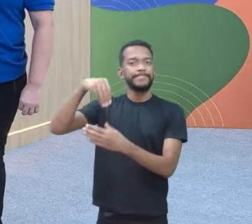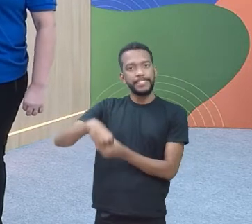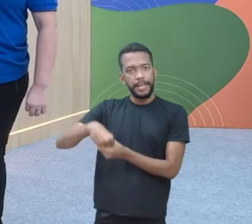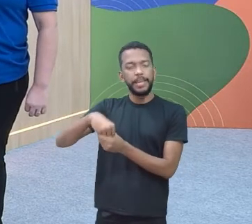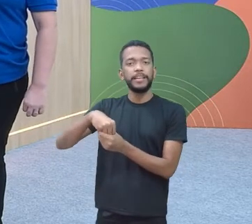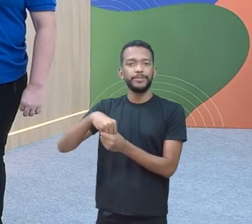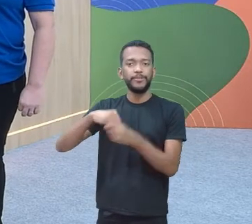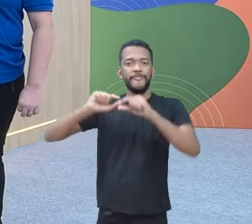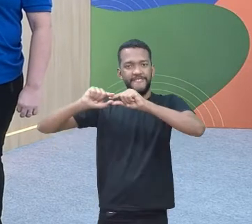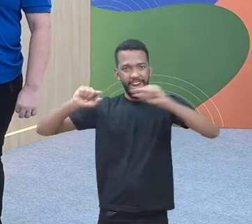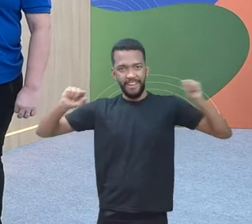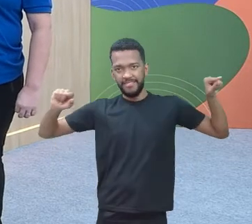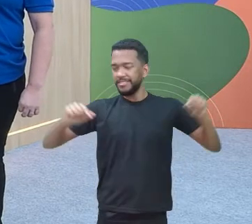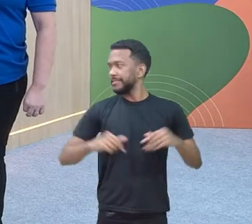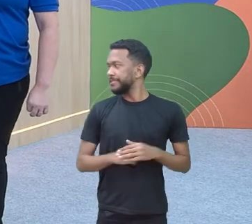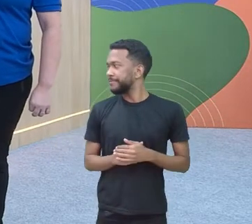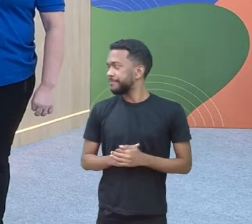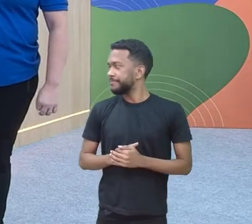oração.